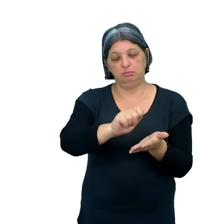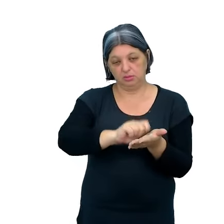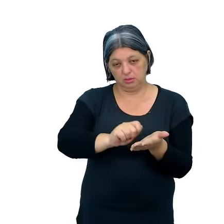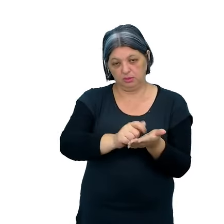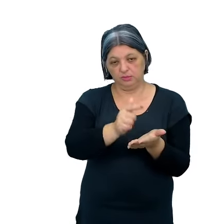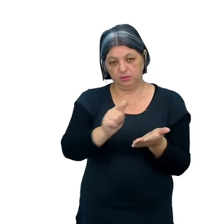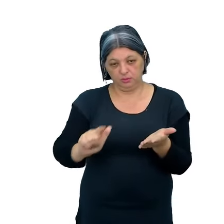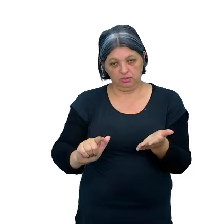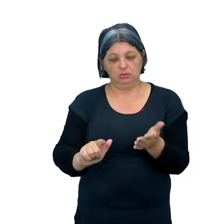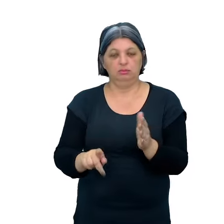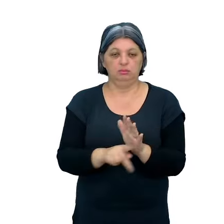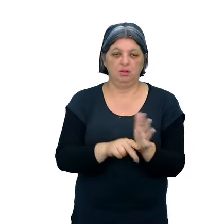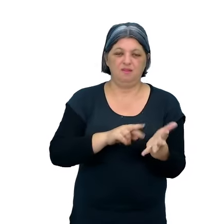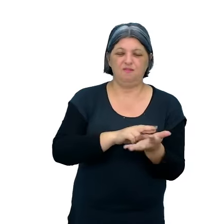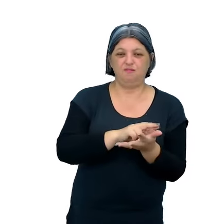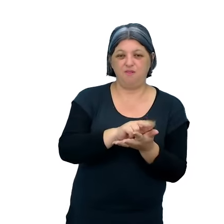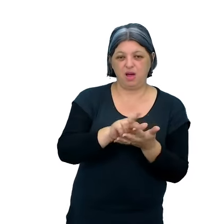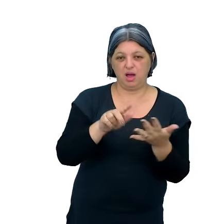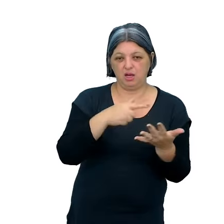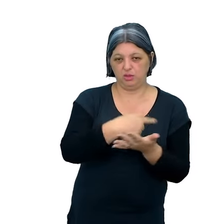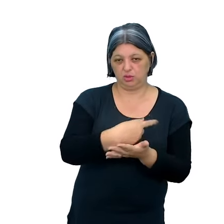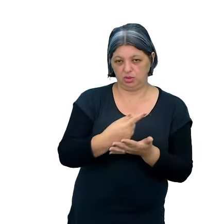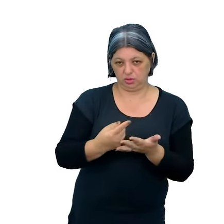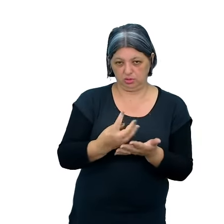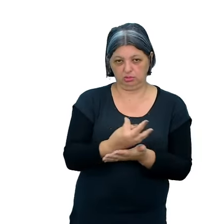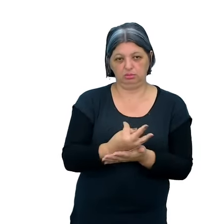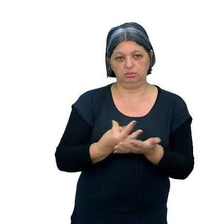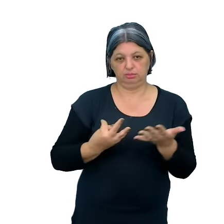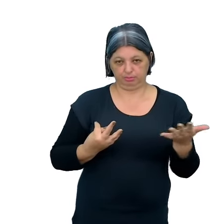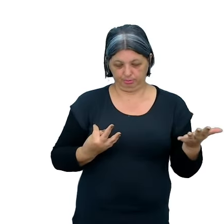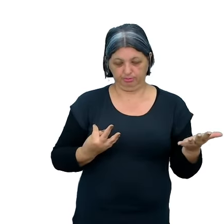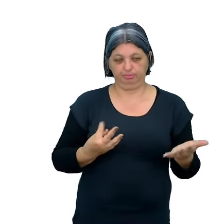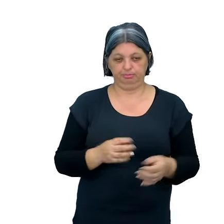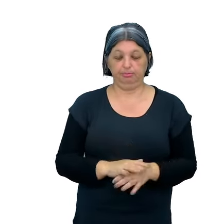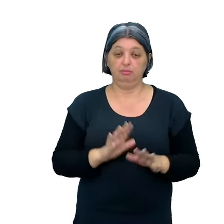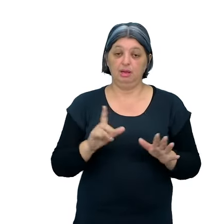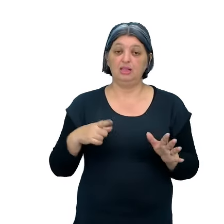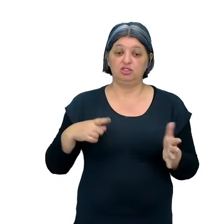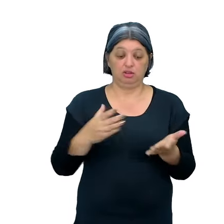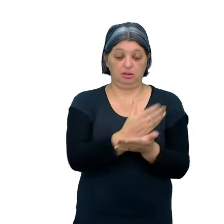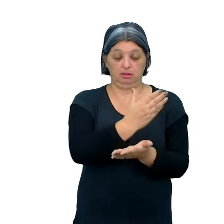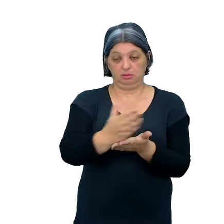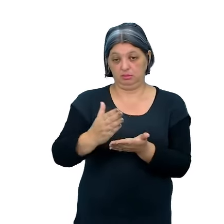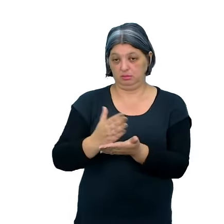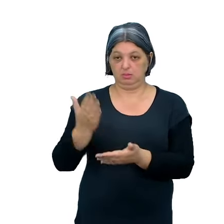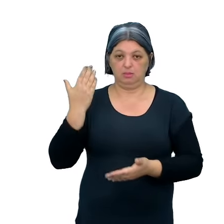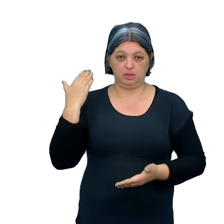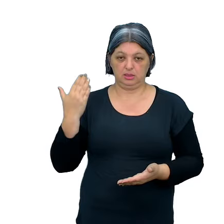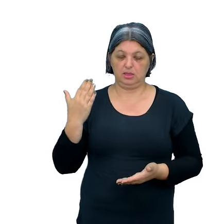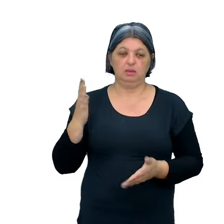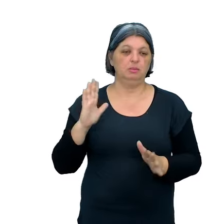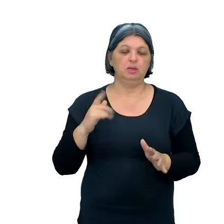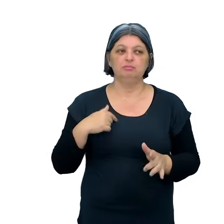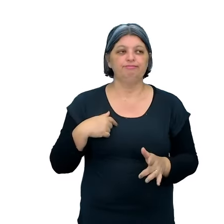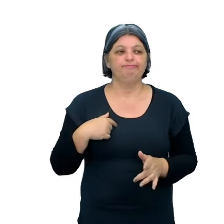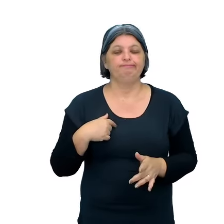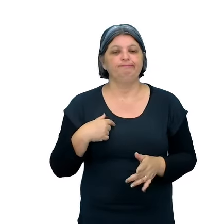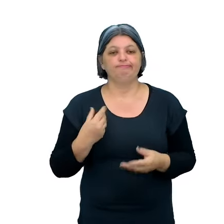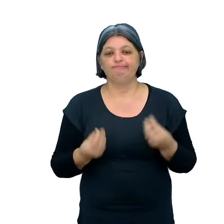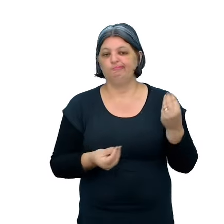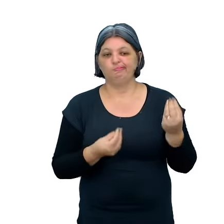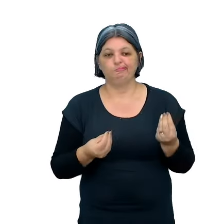textos injuntivos, né, então nós tínhamos essas divisões, mas essas divisões, elas não eram suficientes, né,